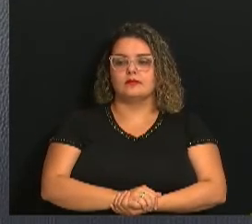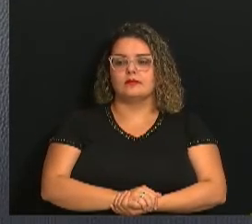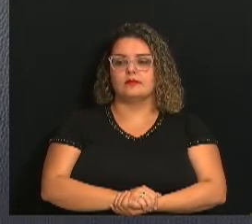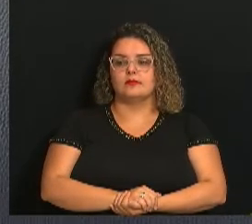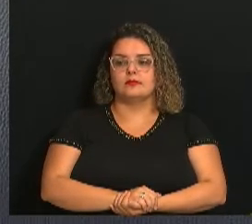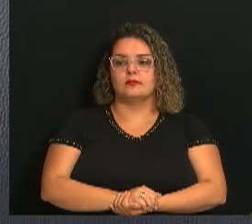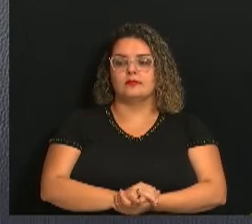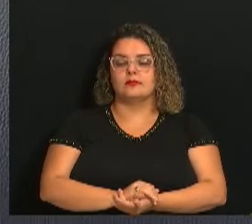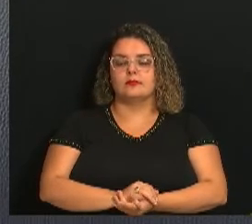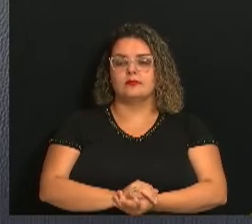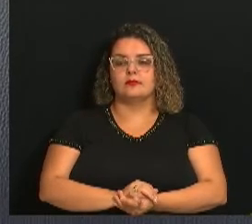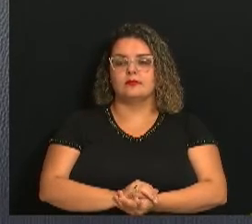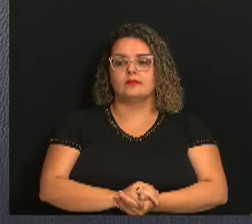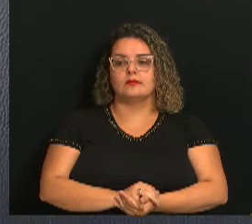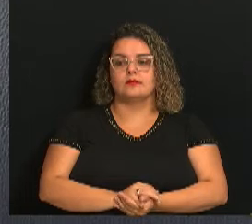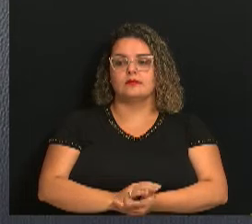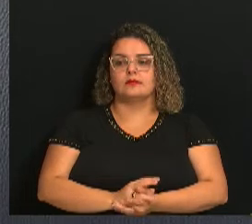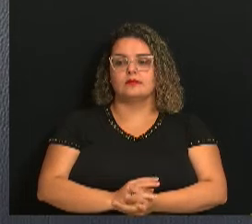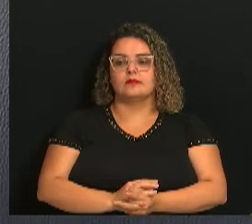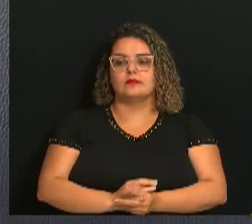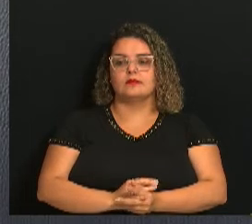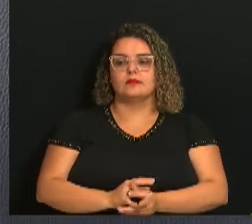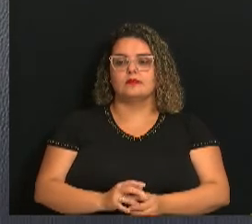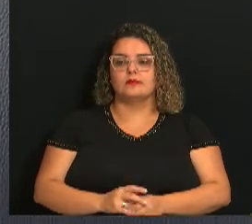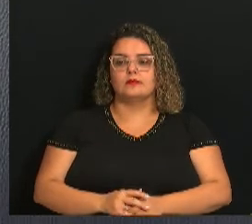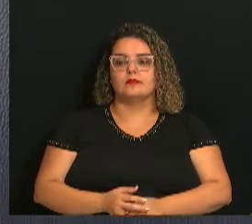vontade. Bom,